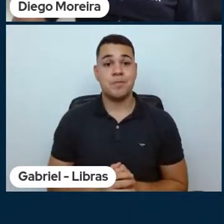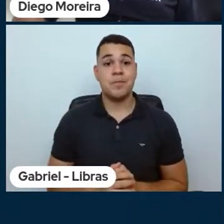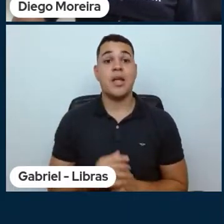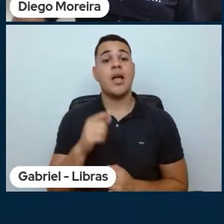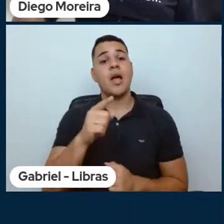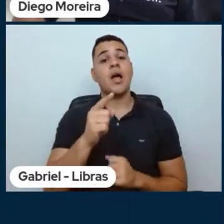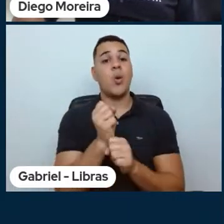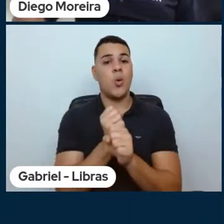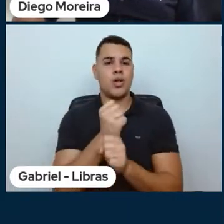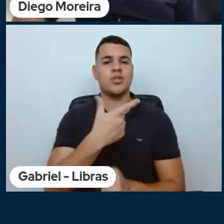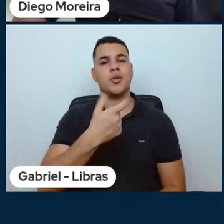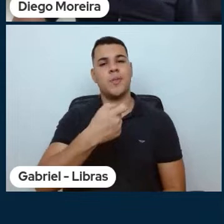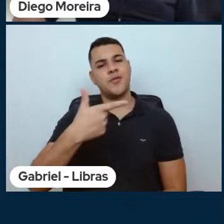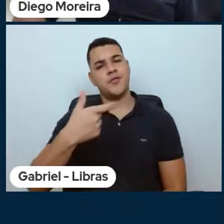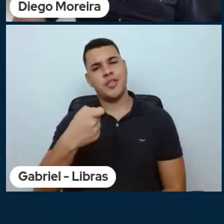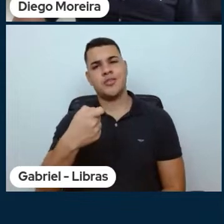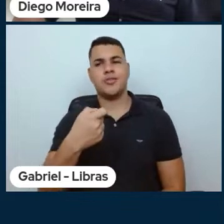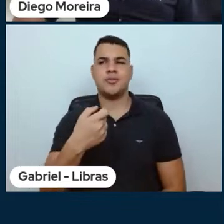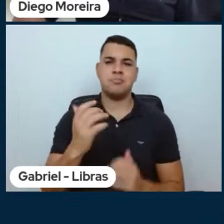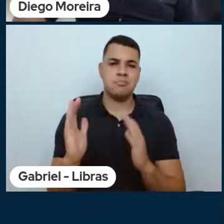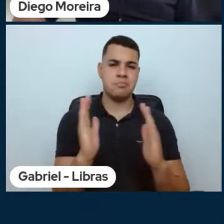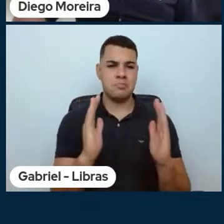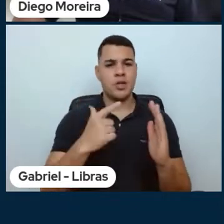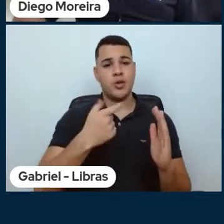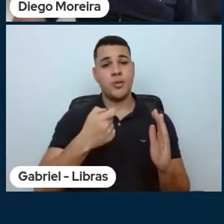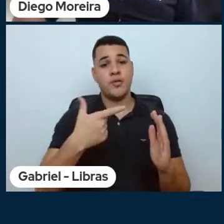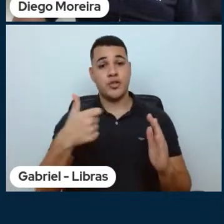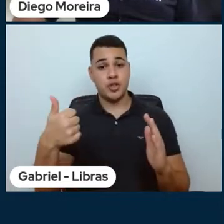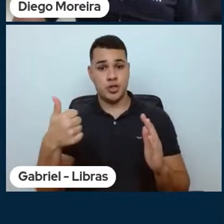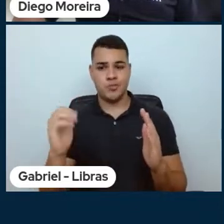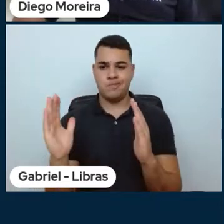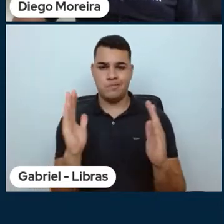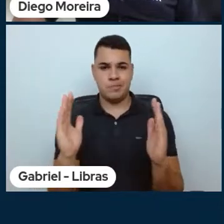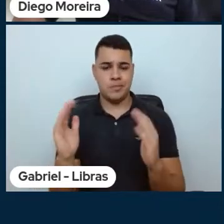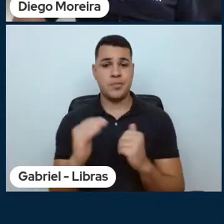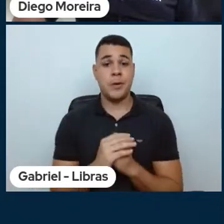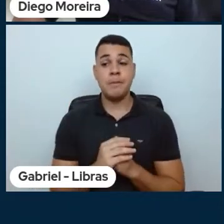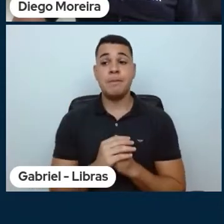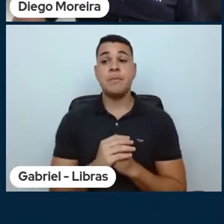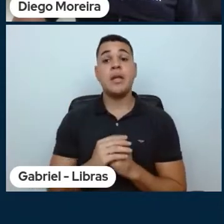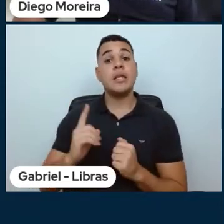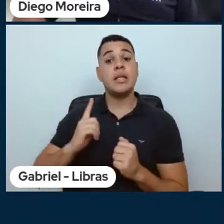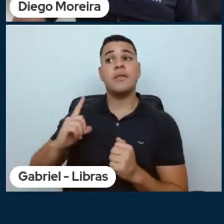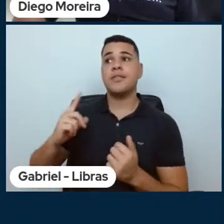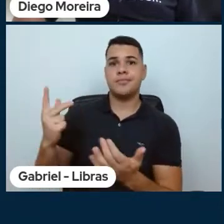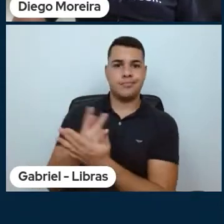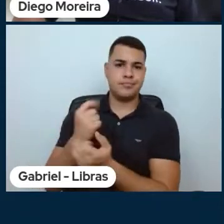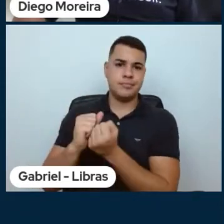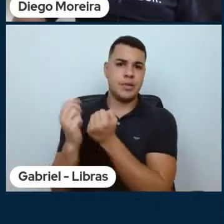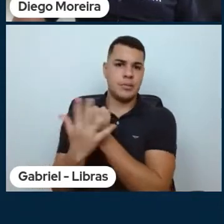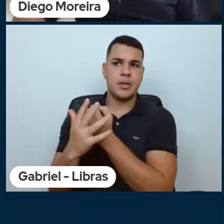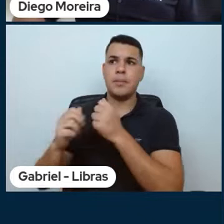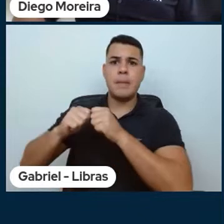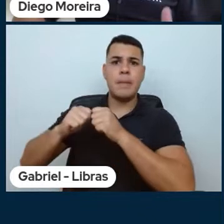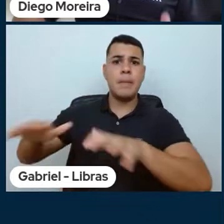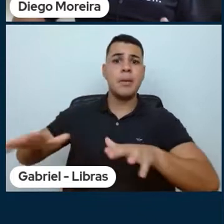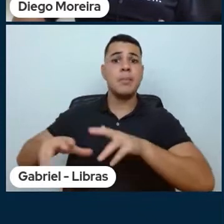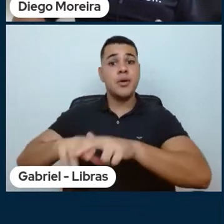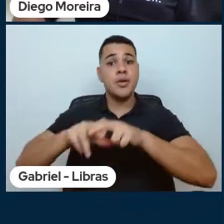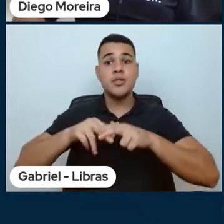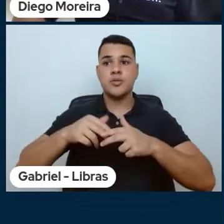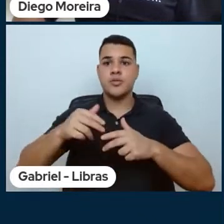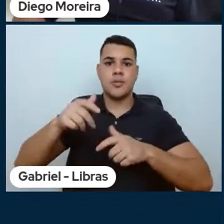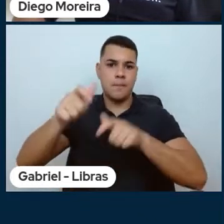20, 21, por conta da pandemia tivemos aumentos significativos em todos os tipos de contatos digitais. E principalmente